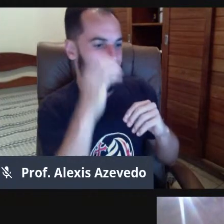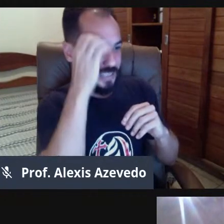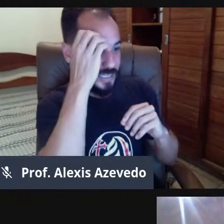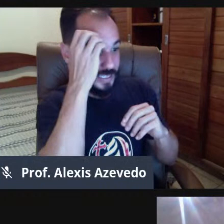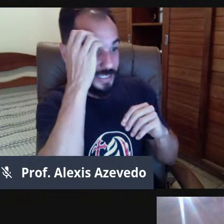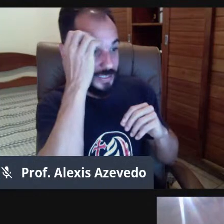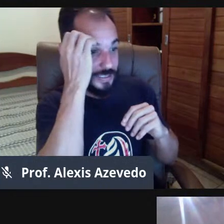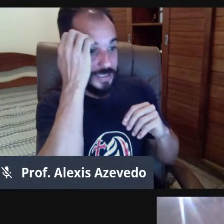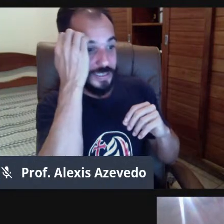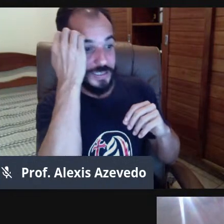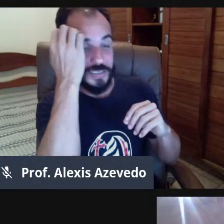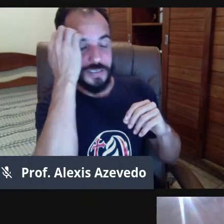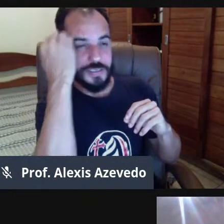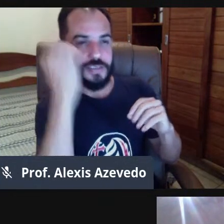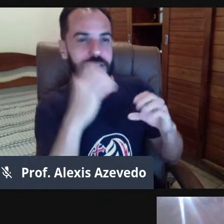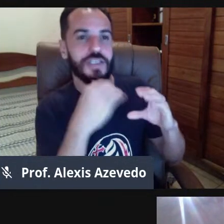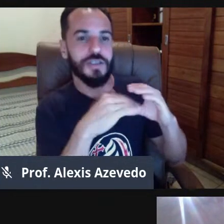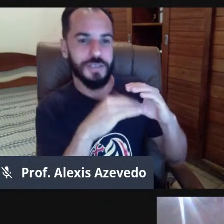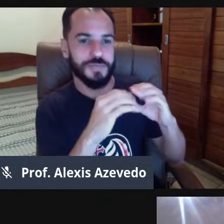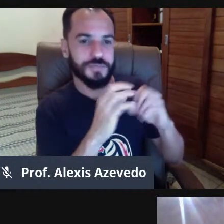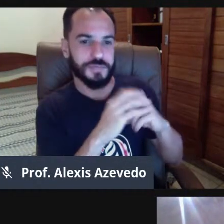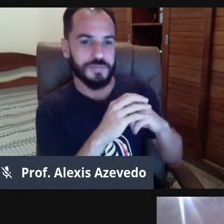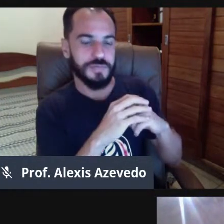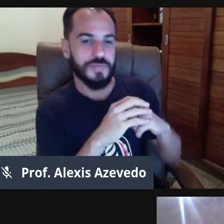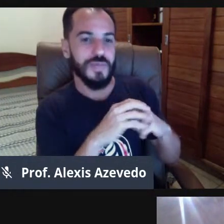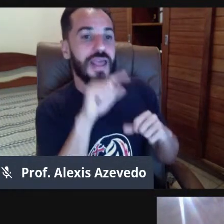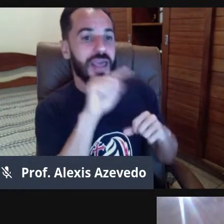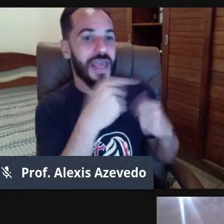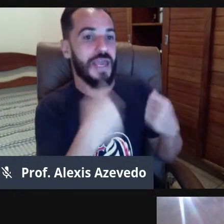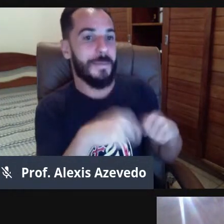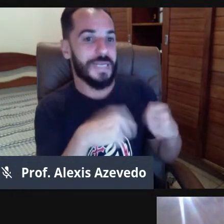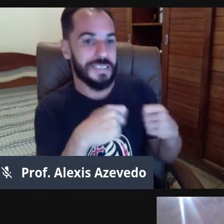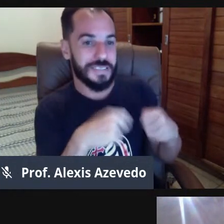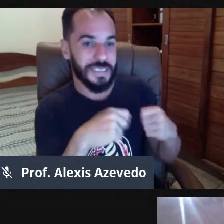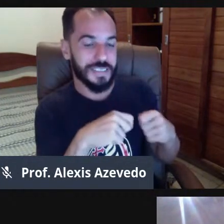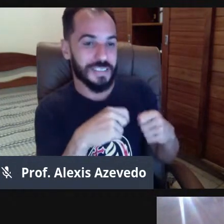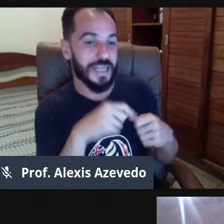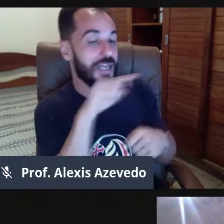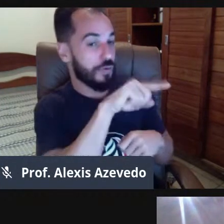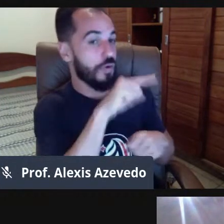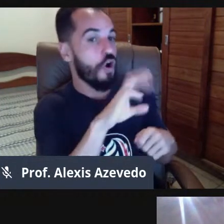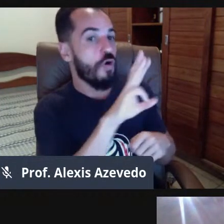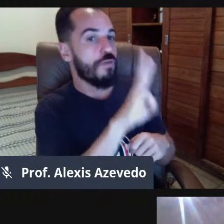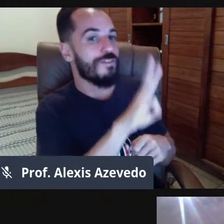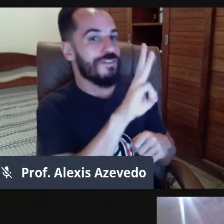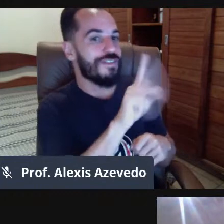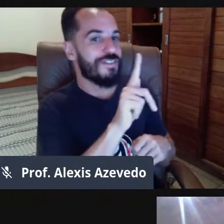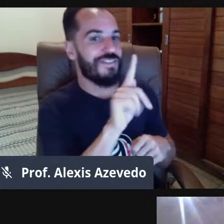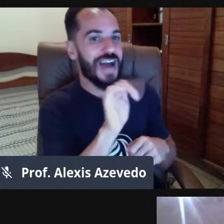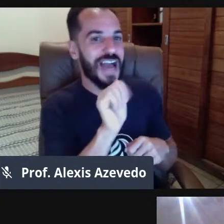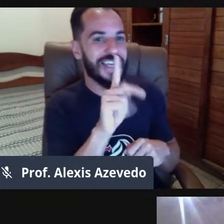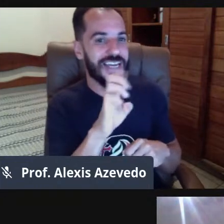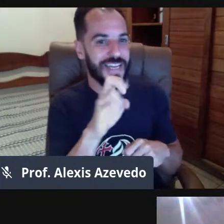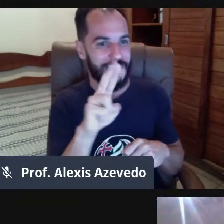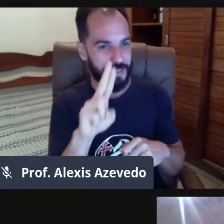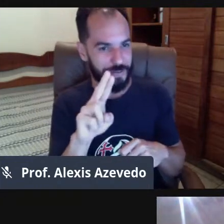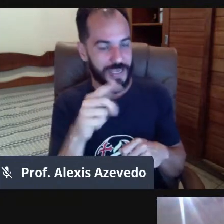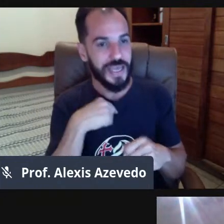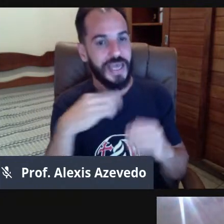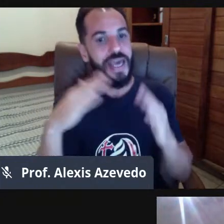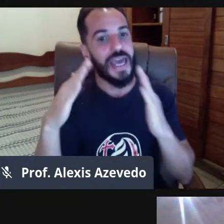né, mais antigo da secretaria. Ele está trabalhando em teletrabalho, em casa, porque ele